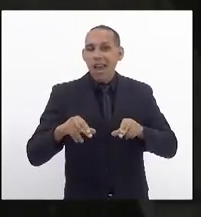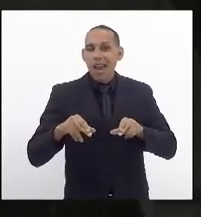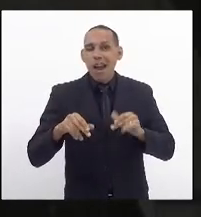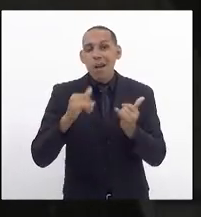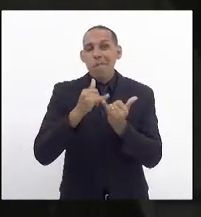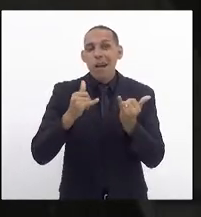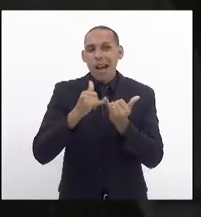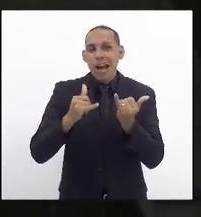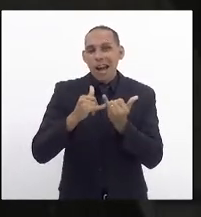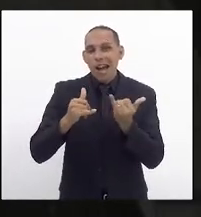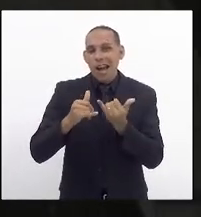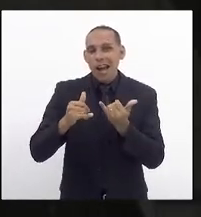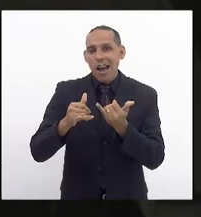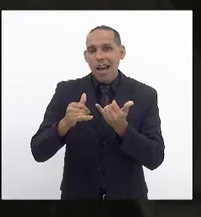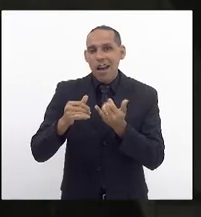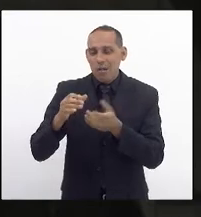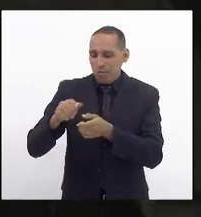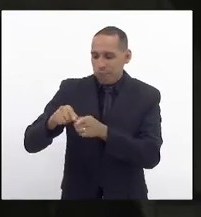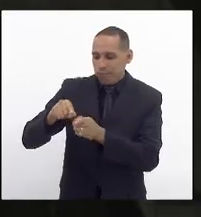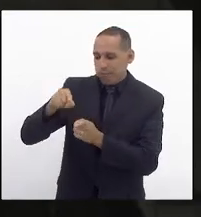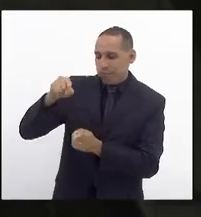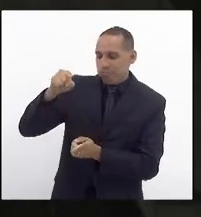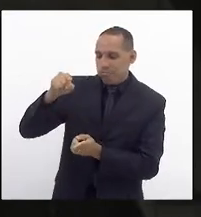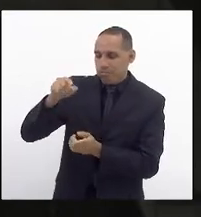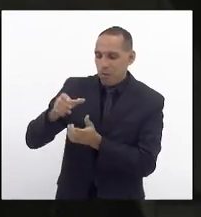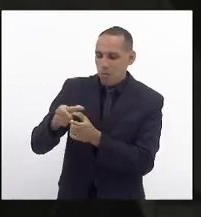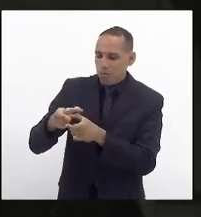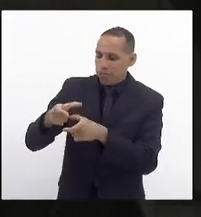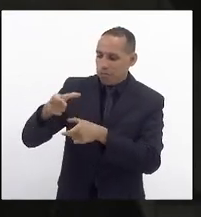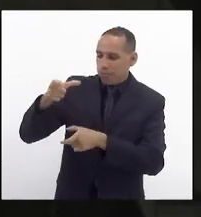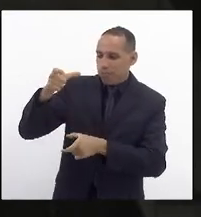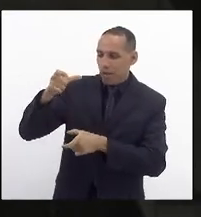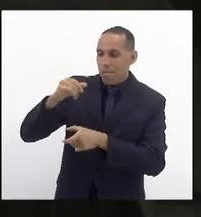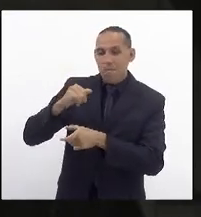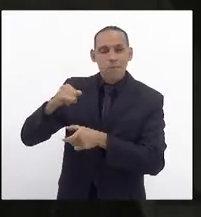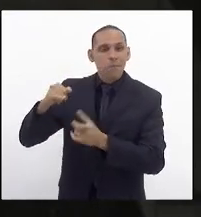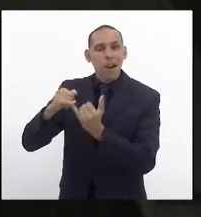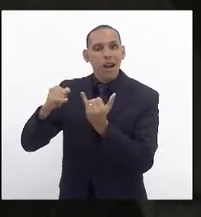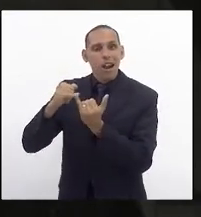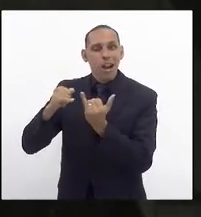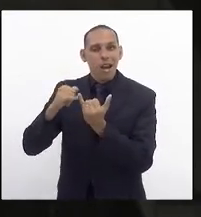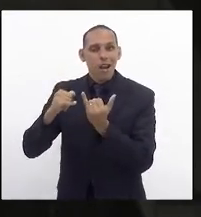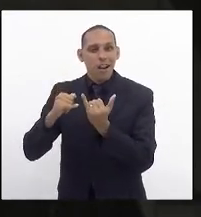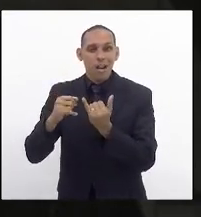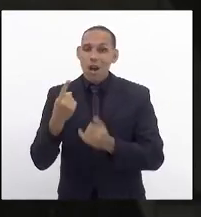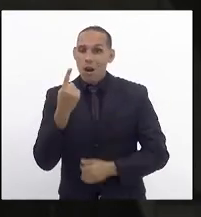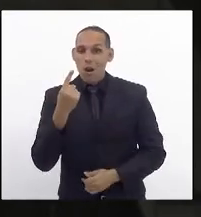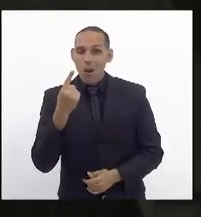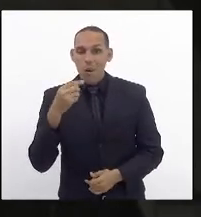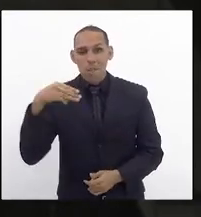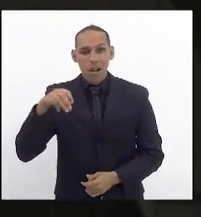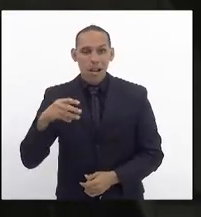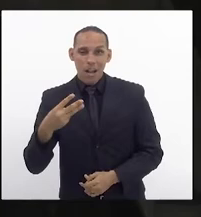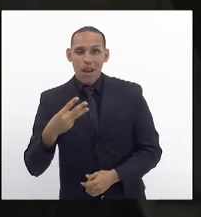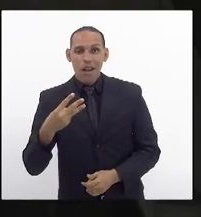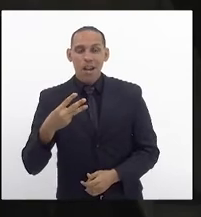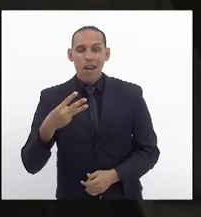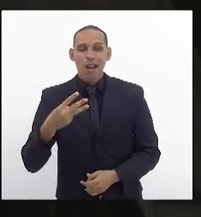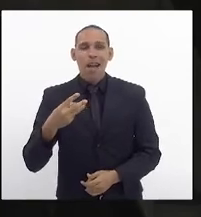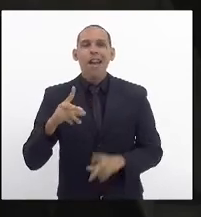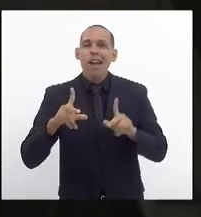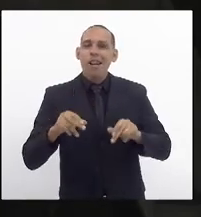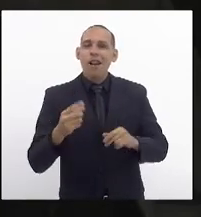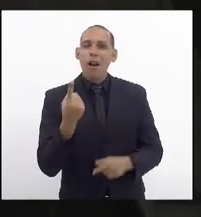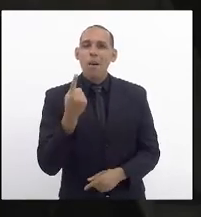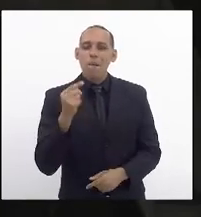Vasilhame e se metro cúbico são mil litros se choveu